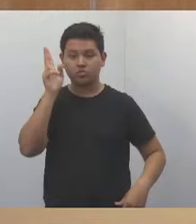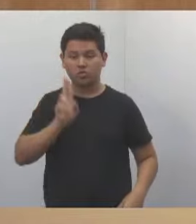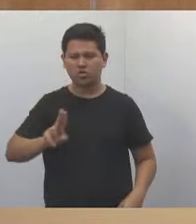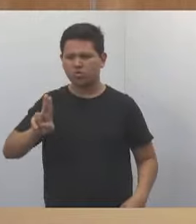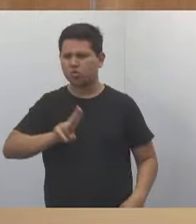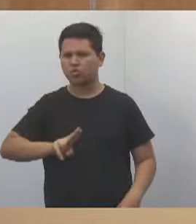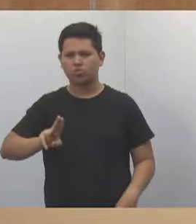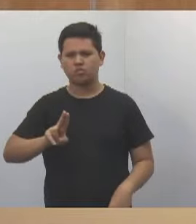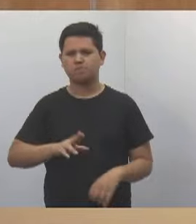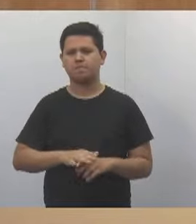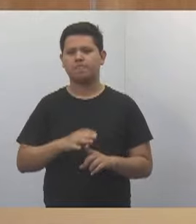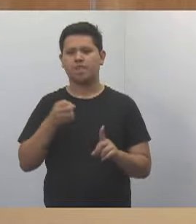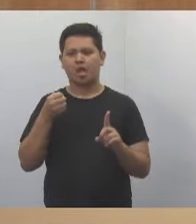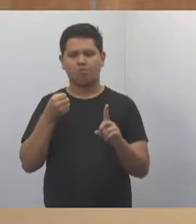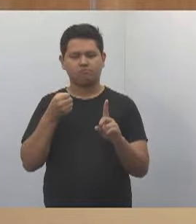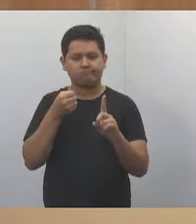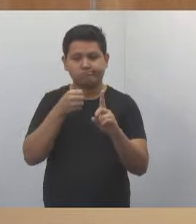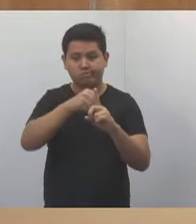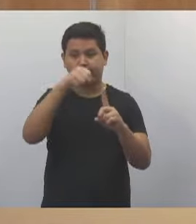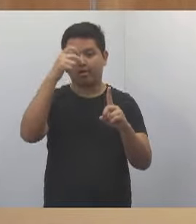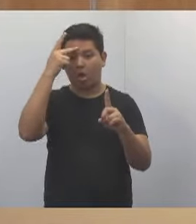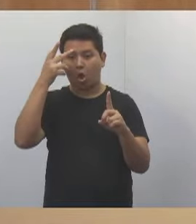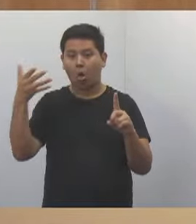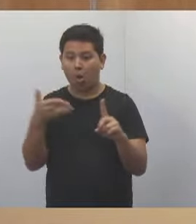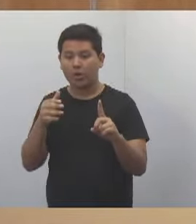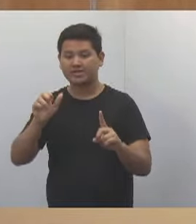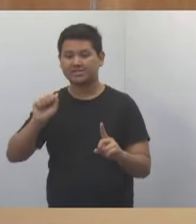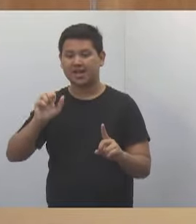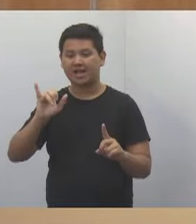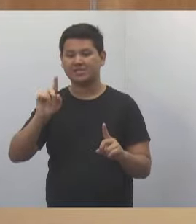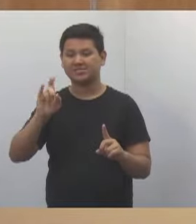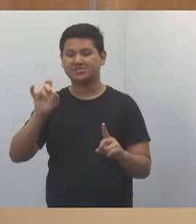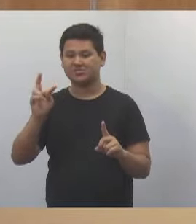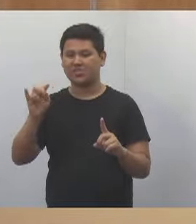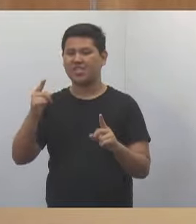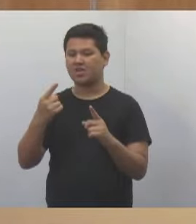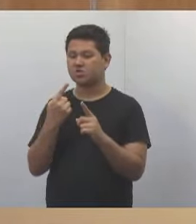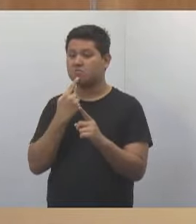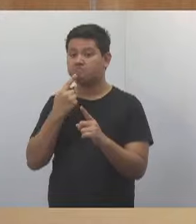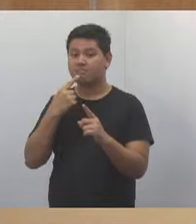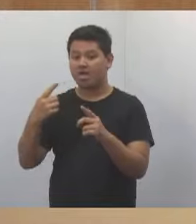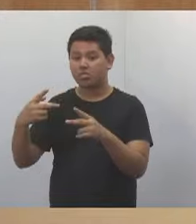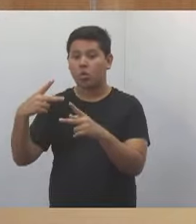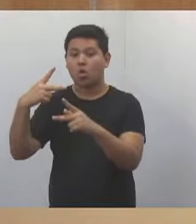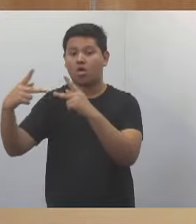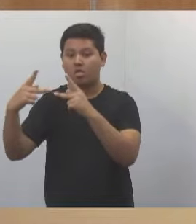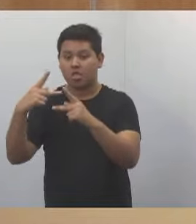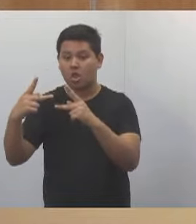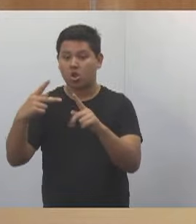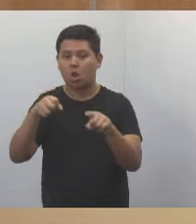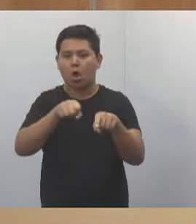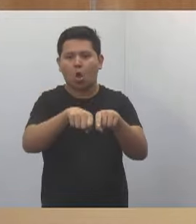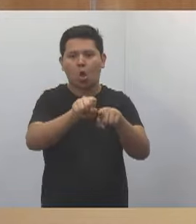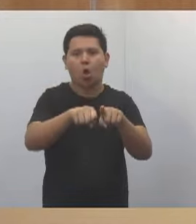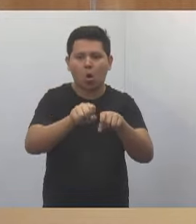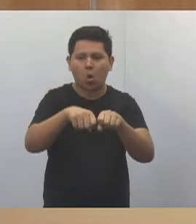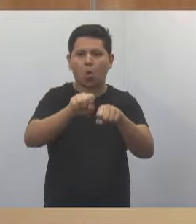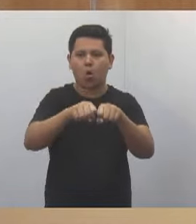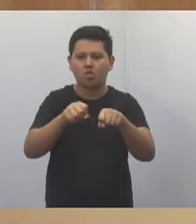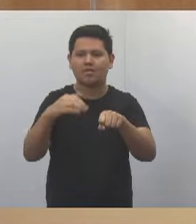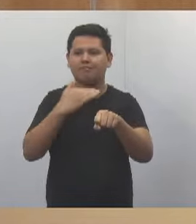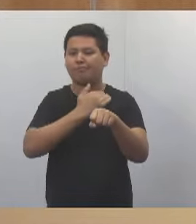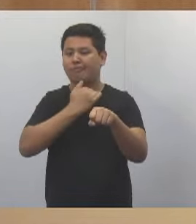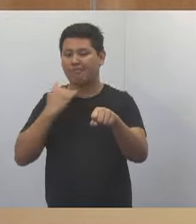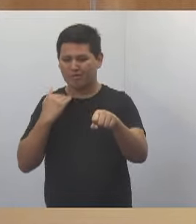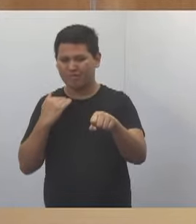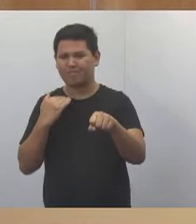Um grave acidente na rodovia Presidente Dutra, hoje sentido a São José dos Campos, que levou um motoqueiro a óbito. Então, é isso